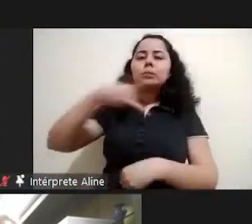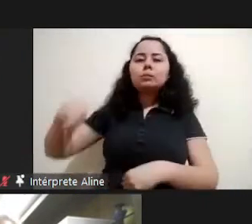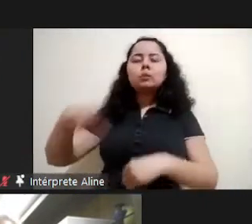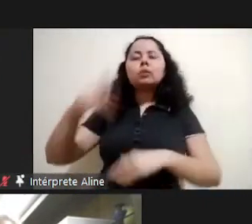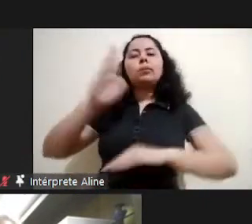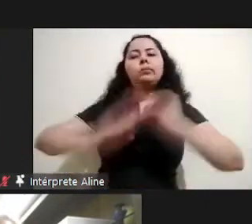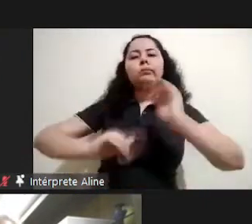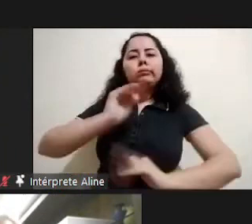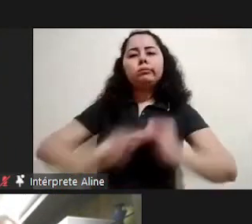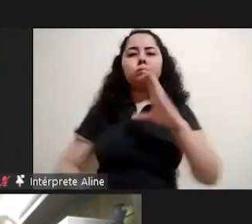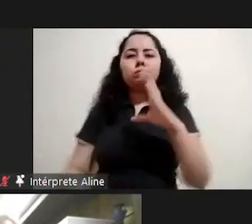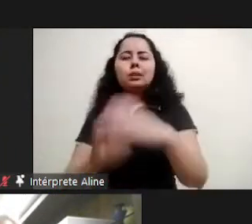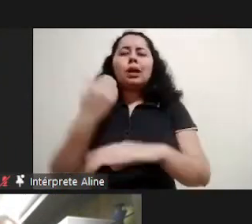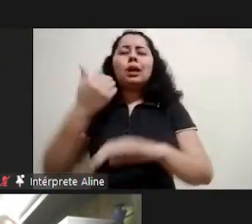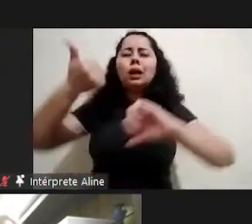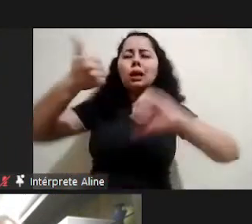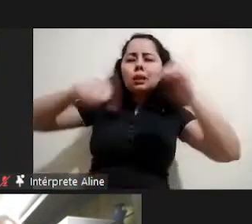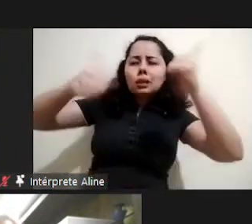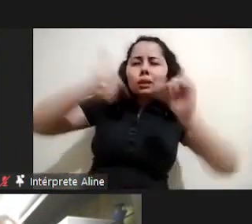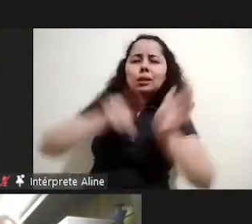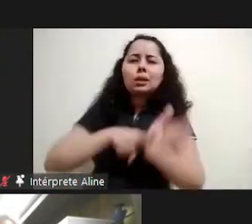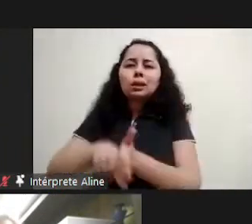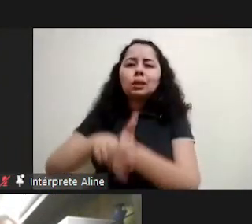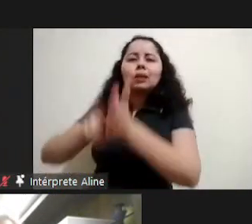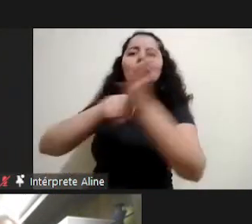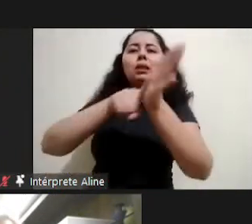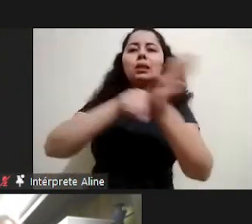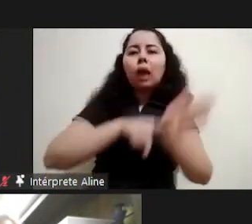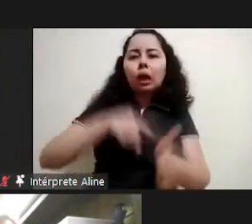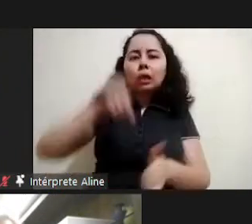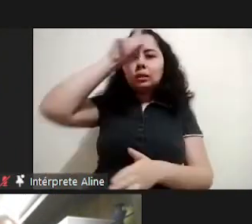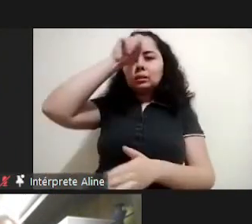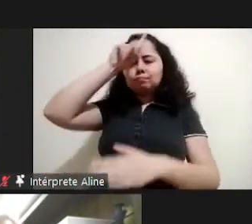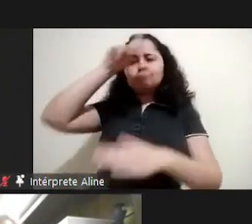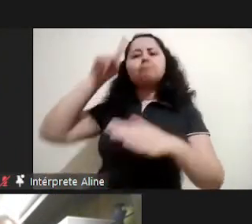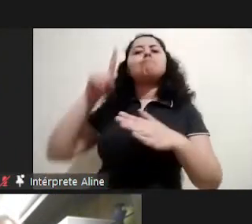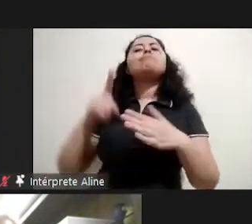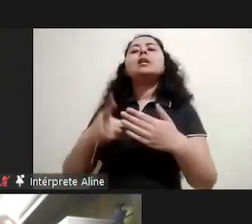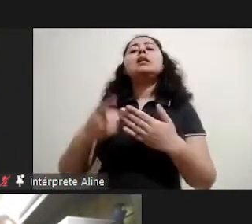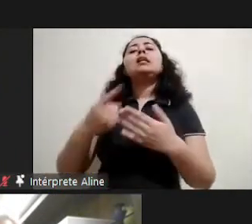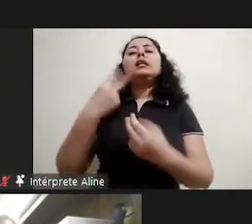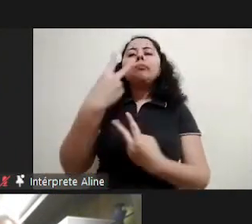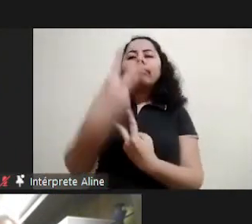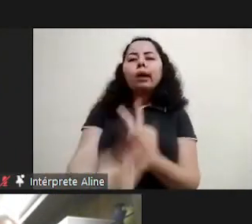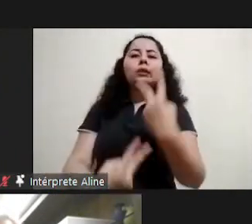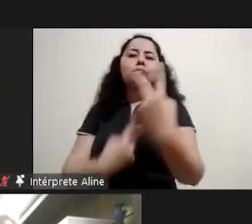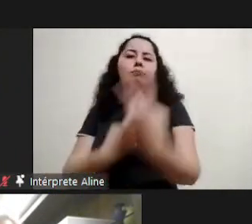equipe que coordena diversos congressos de análises clínicas que ocorreram a cada 2 anos por 2 décadas.